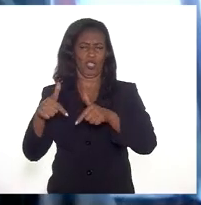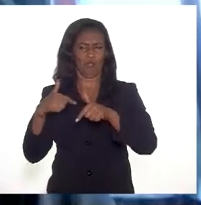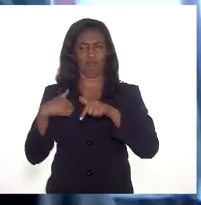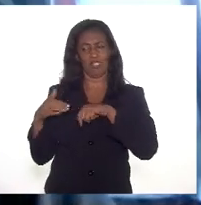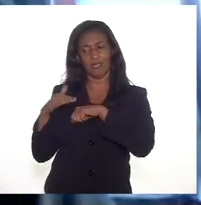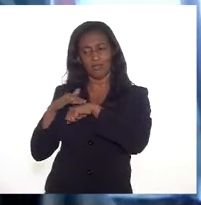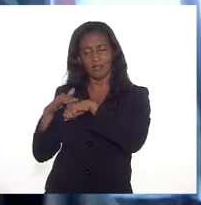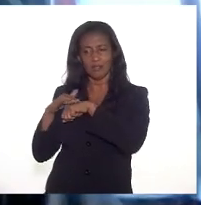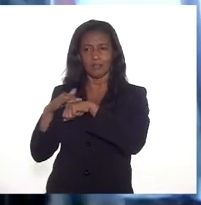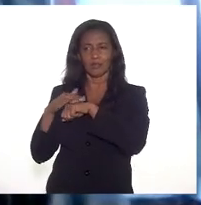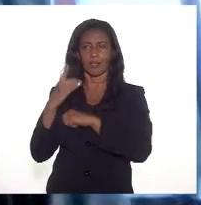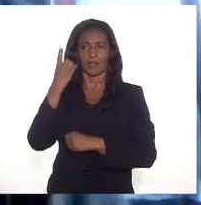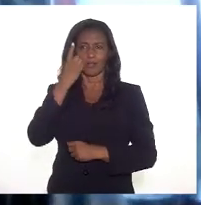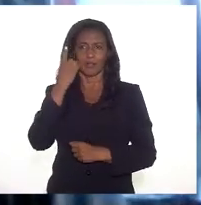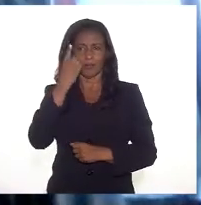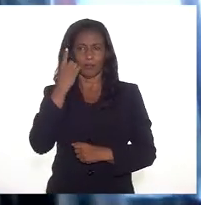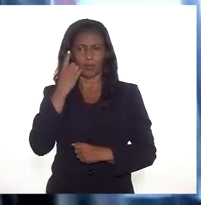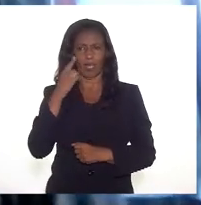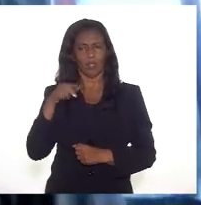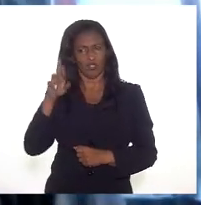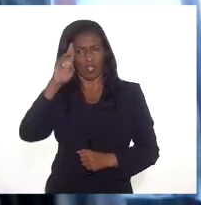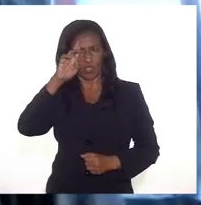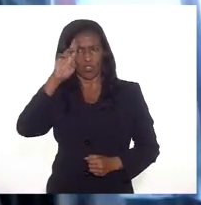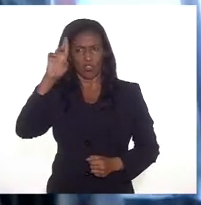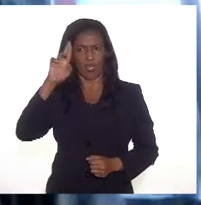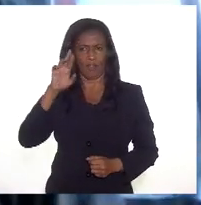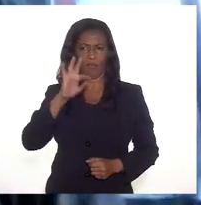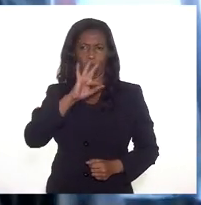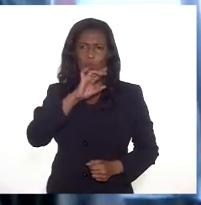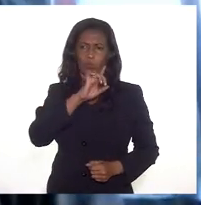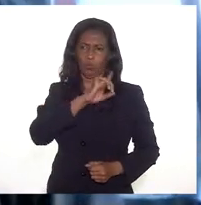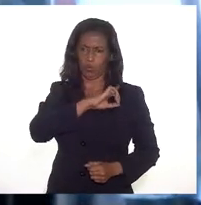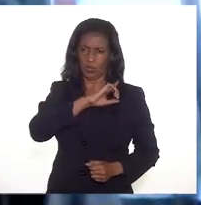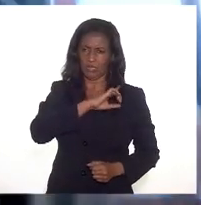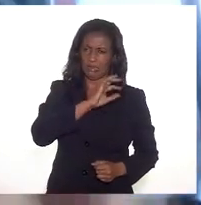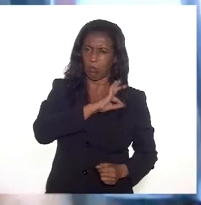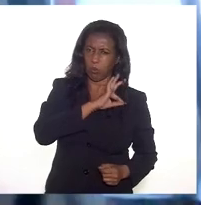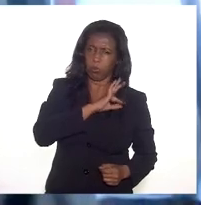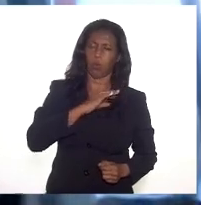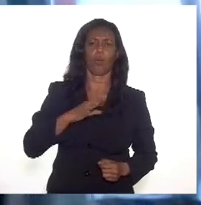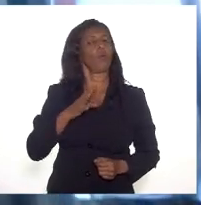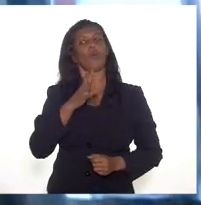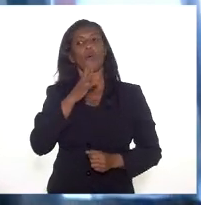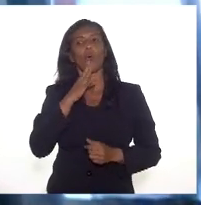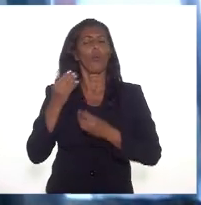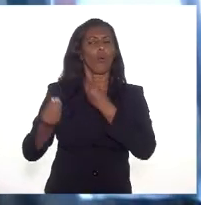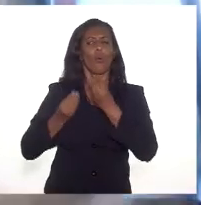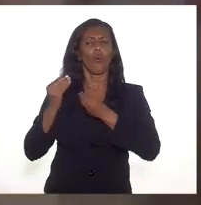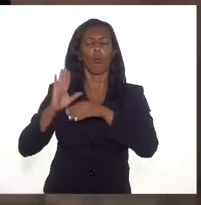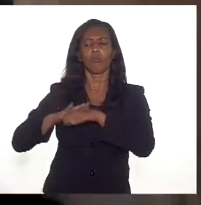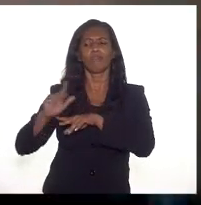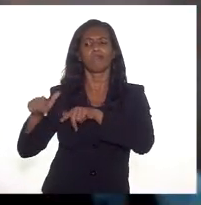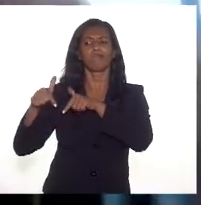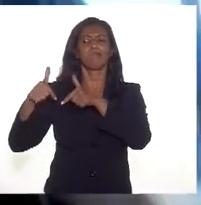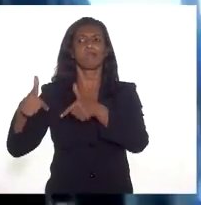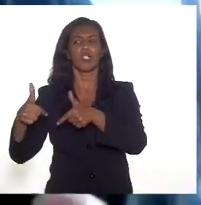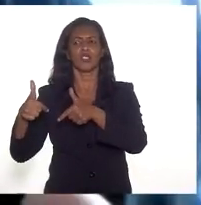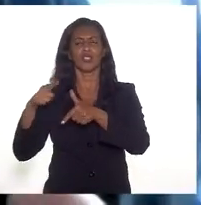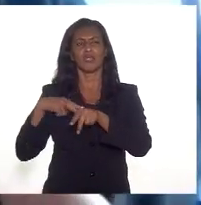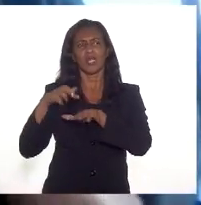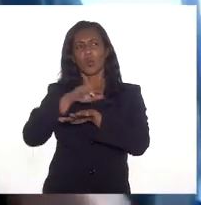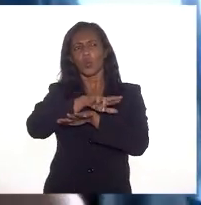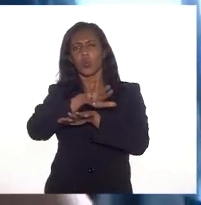Marta Rocha, que chefiou a polícia há muitos anos, é a nossa grande companheira, como proceder no caso, que há uma série